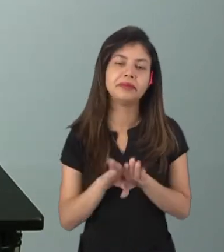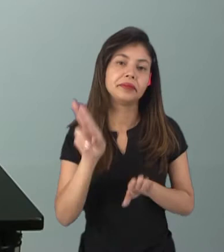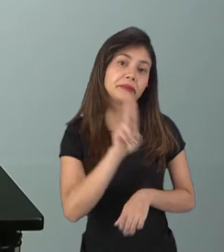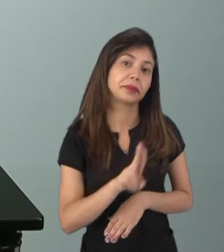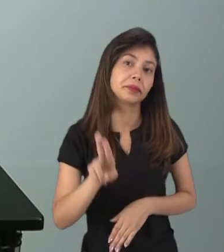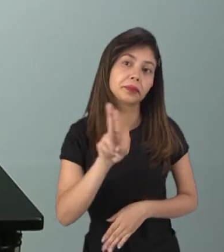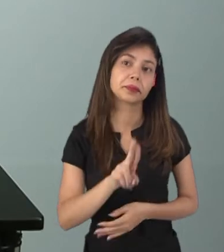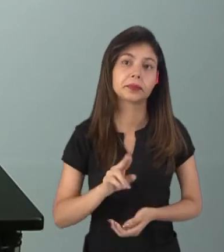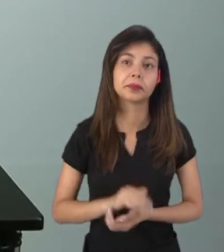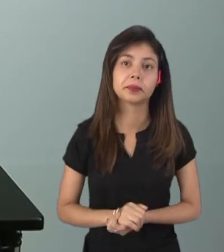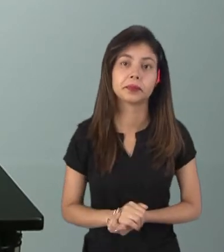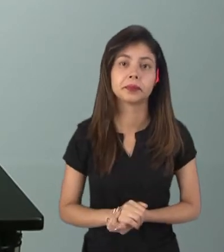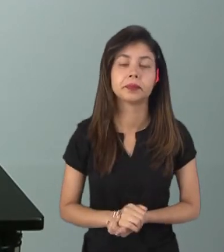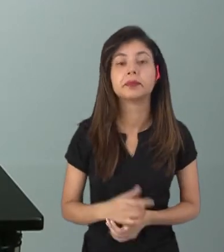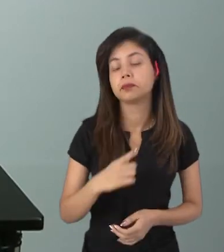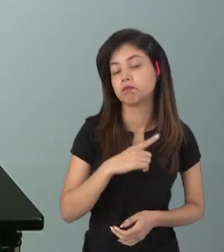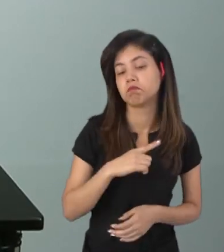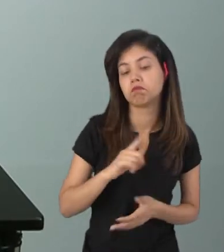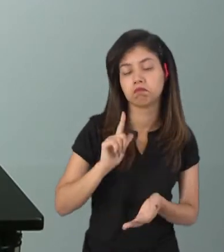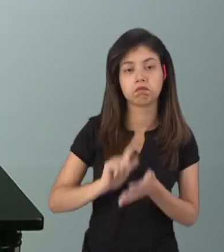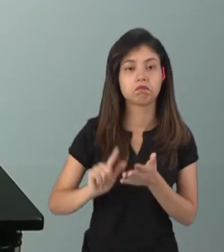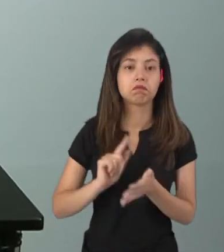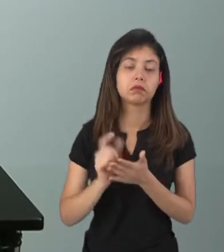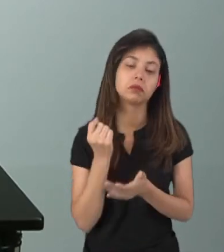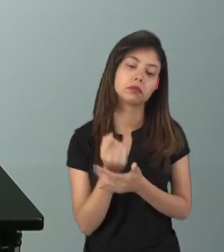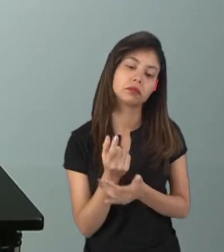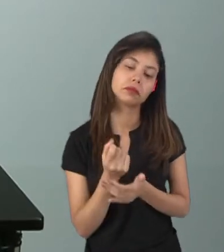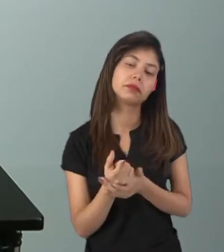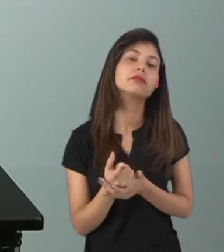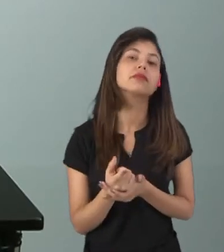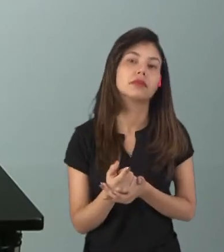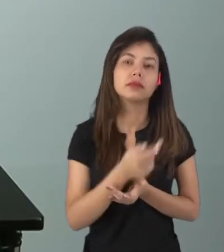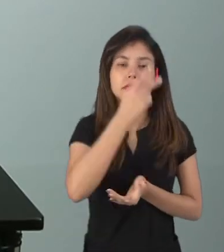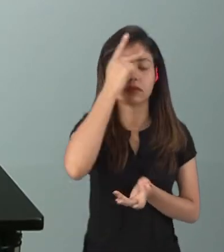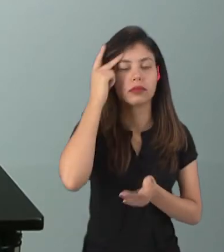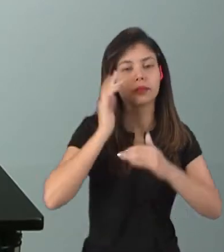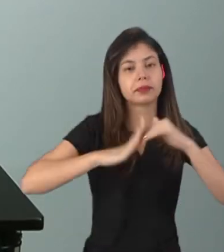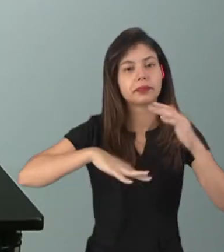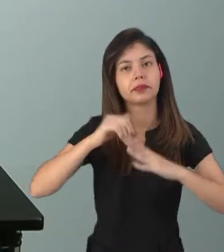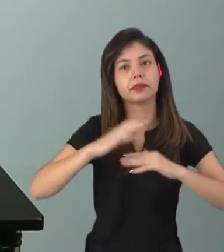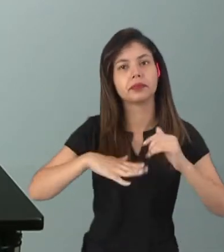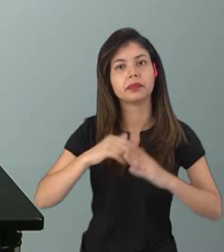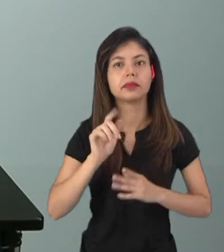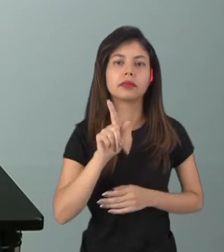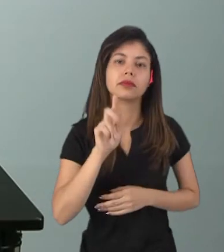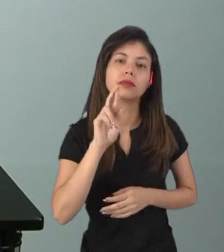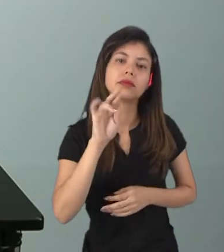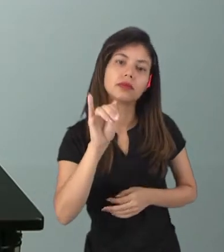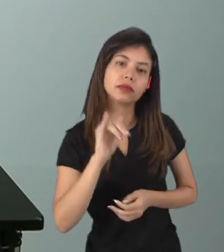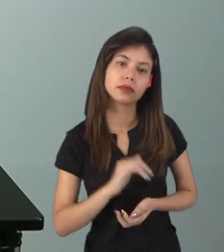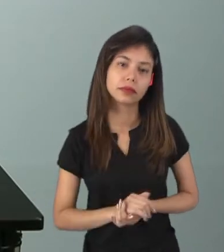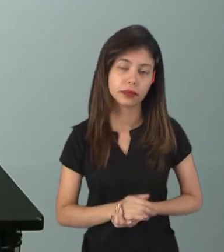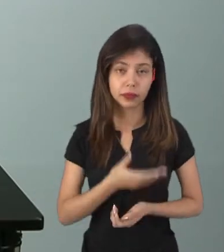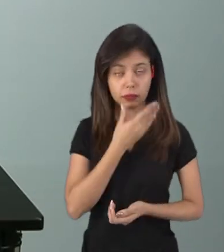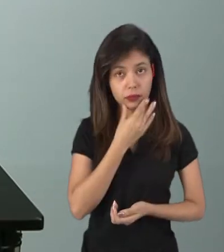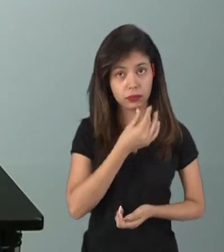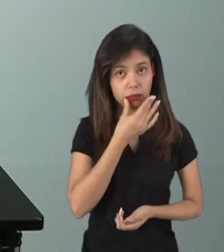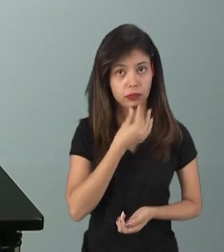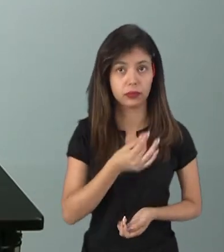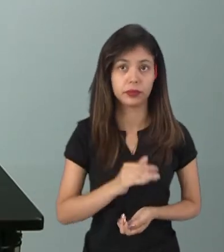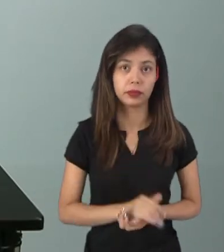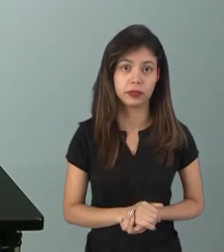qualquer jeito, tem quem limpe mesmo, o governo paga, né, para aqueles profissionais que chamam de garis, no caso de